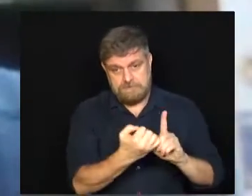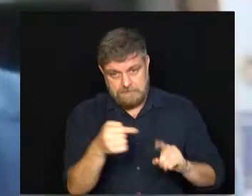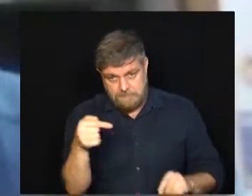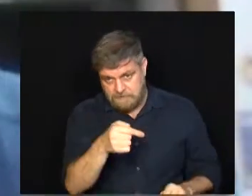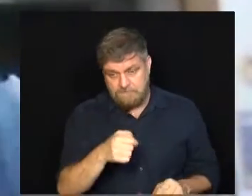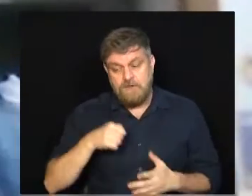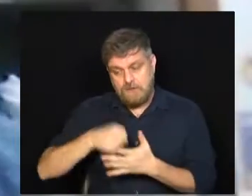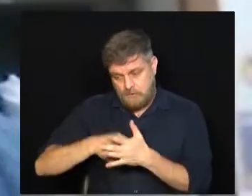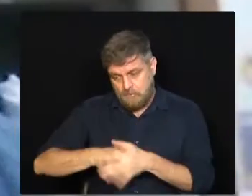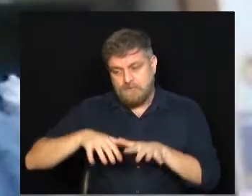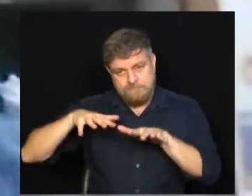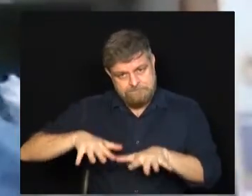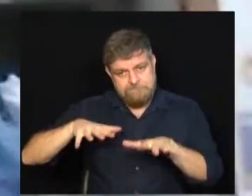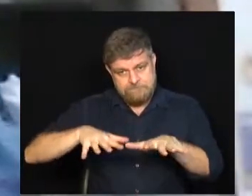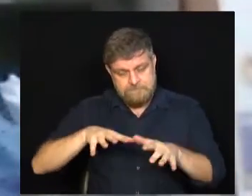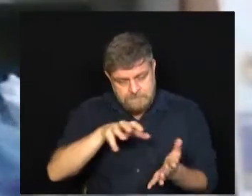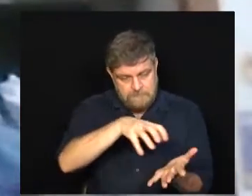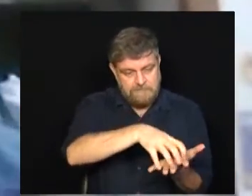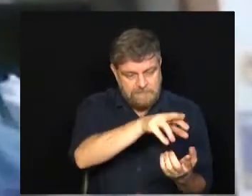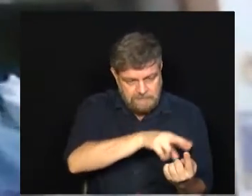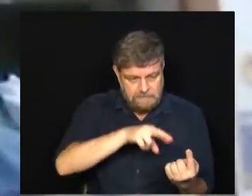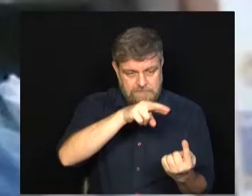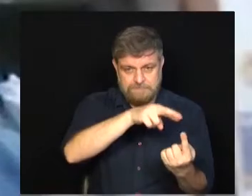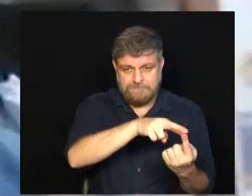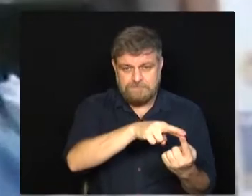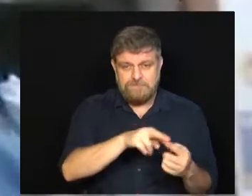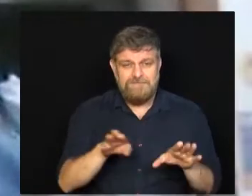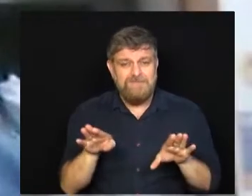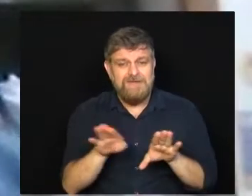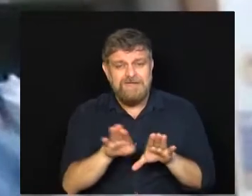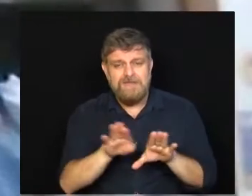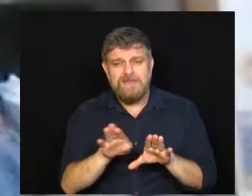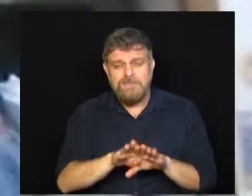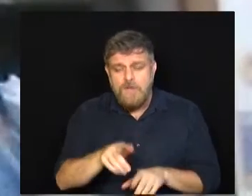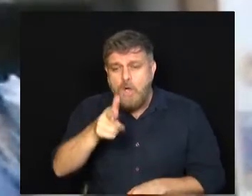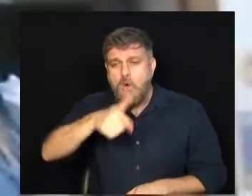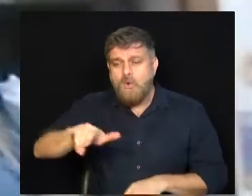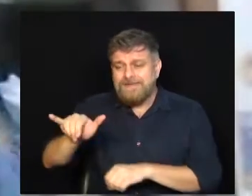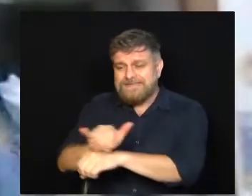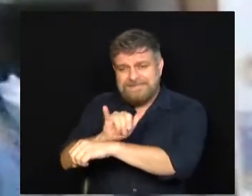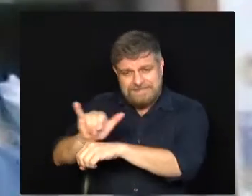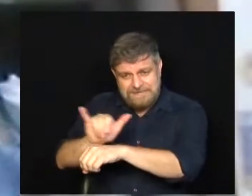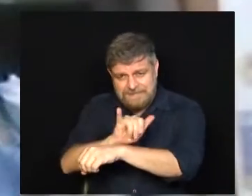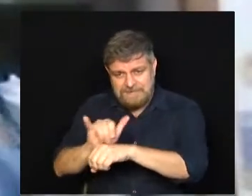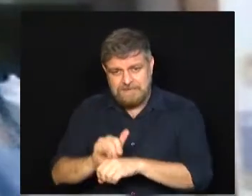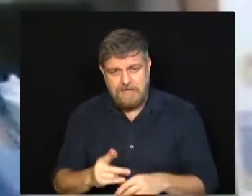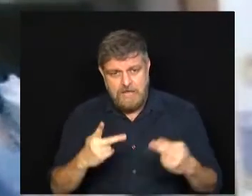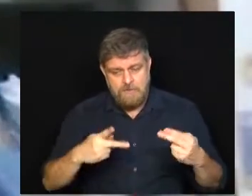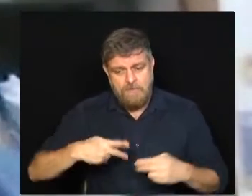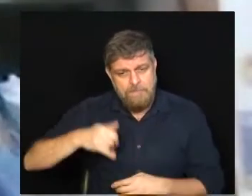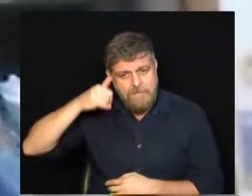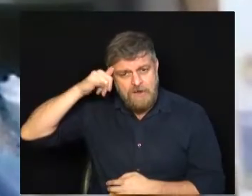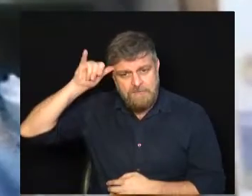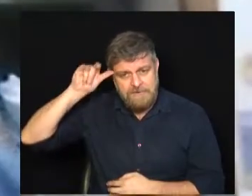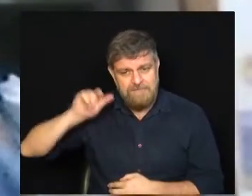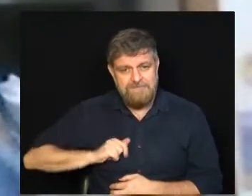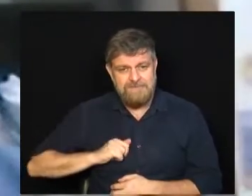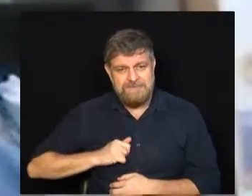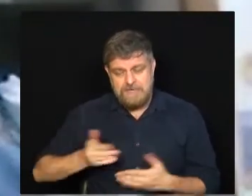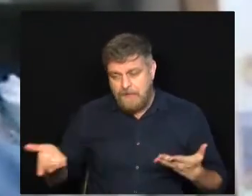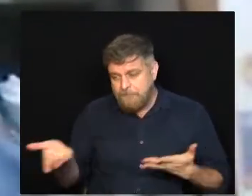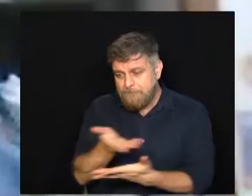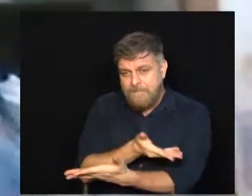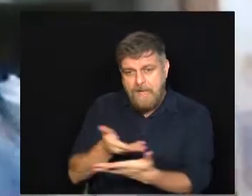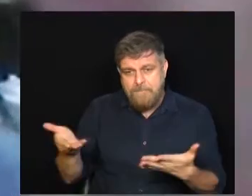próprio movimento. E em relação às outras possibilidades, essa discussão que o vereador Paulo Bufo falou da transversalidade,